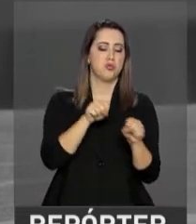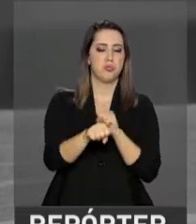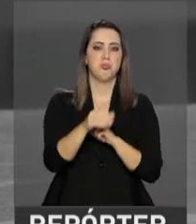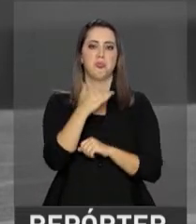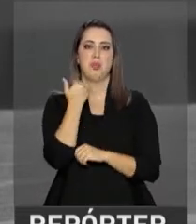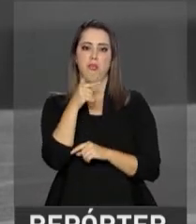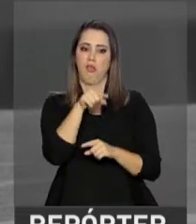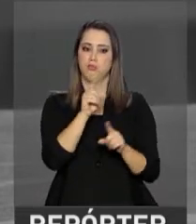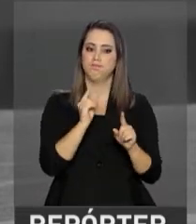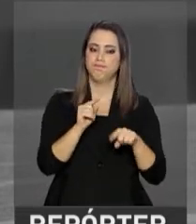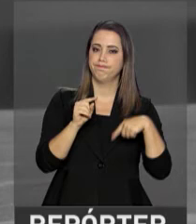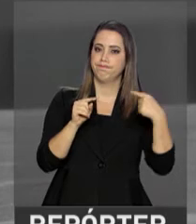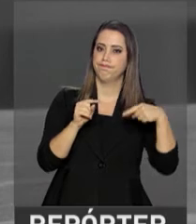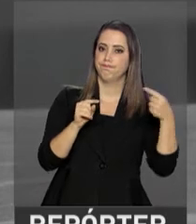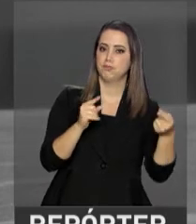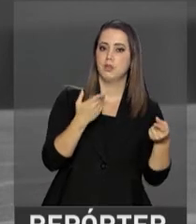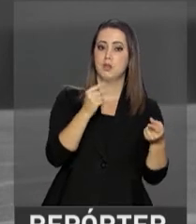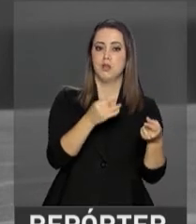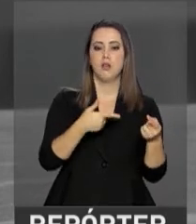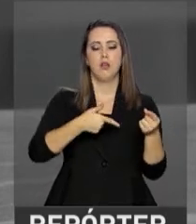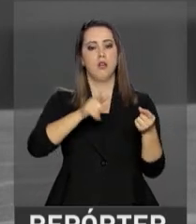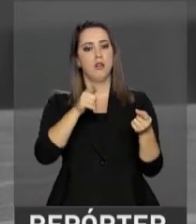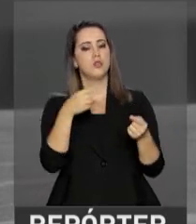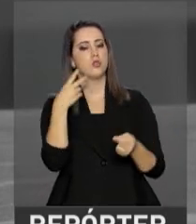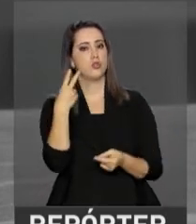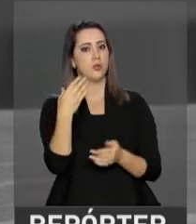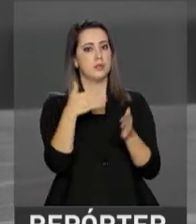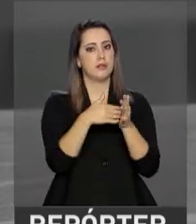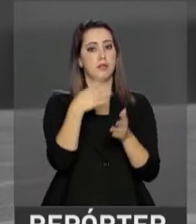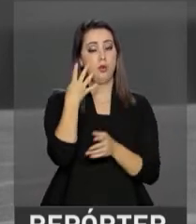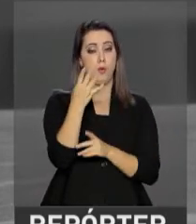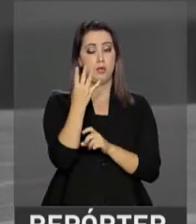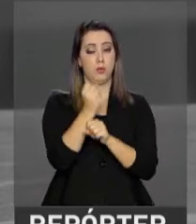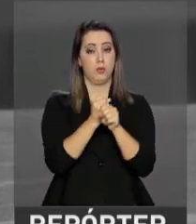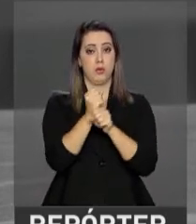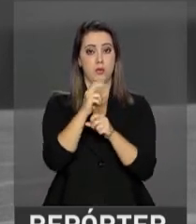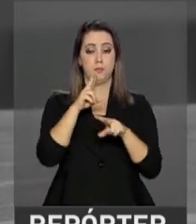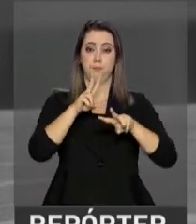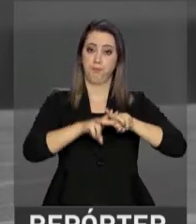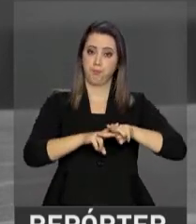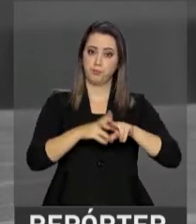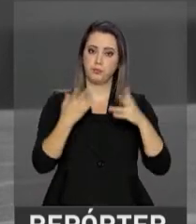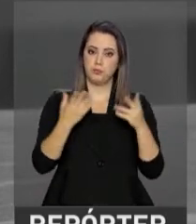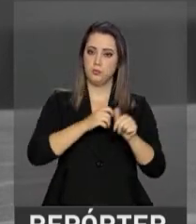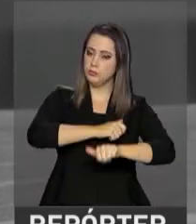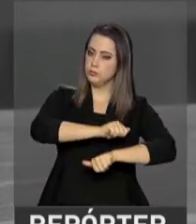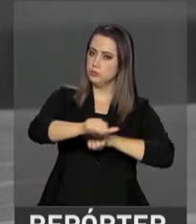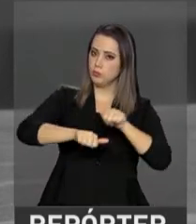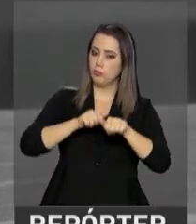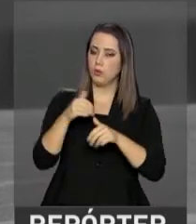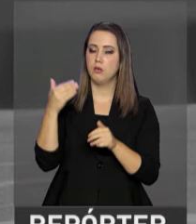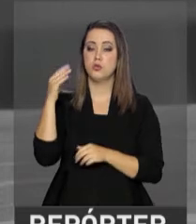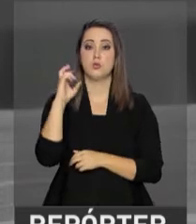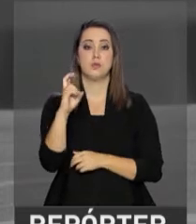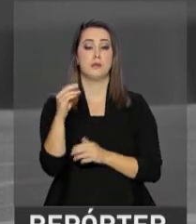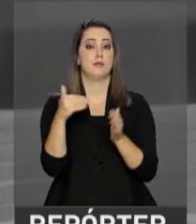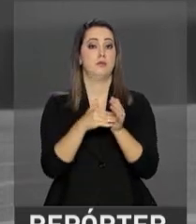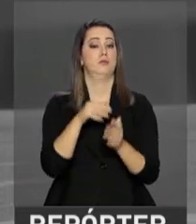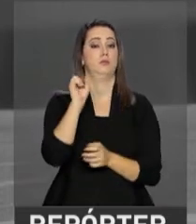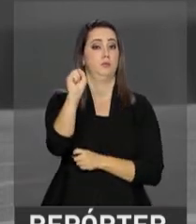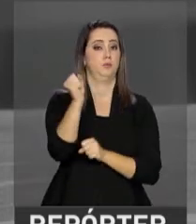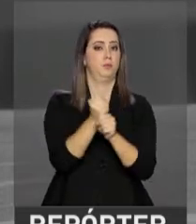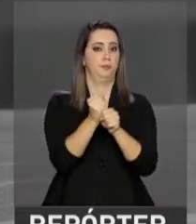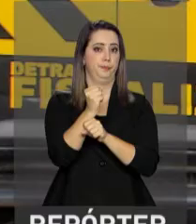a penalidade variava de dois a quatro anos de prisão a punição passa a variar de cinco a oito